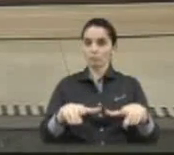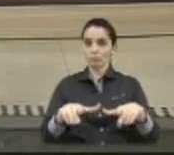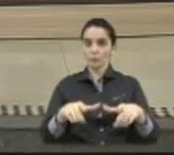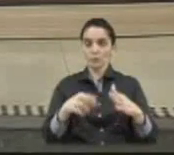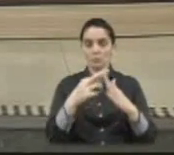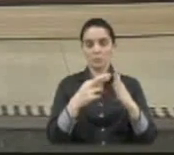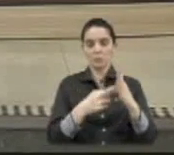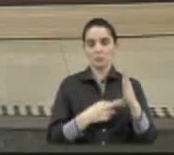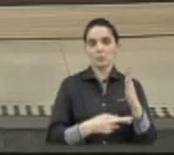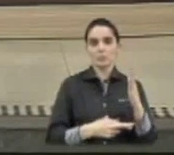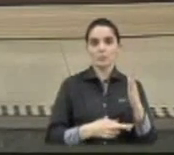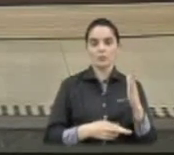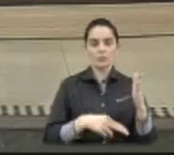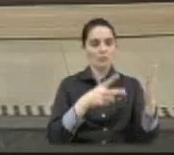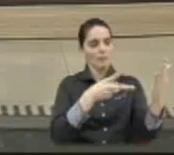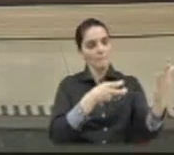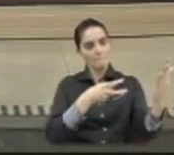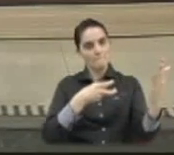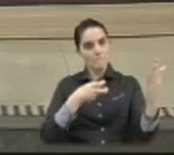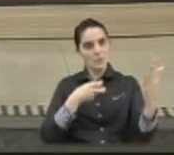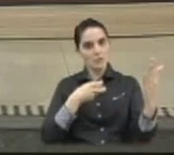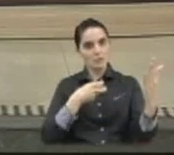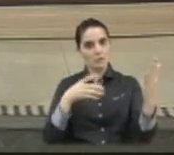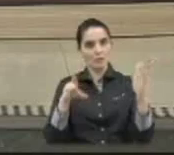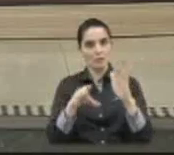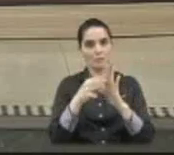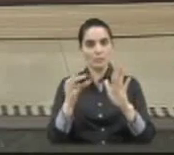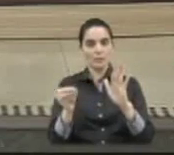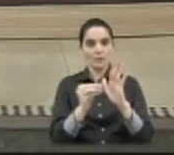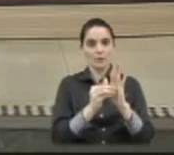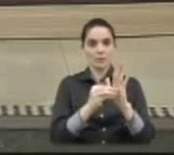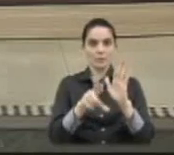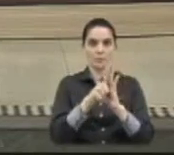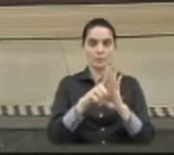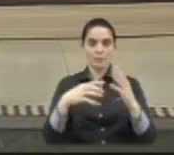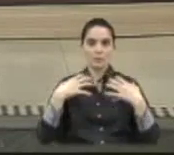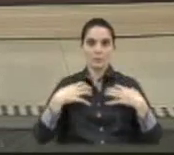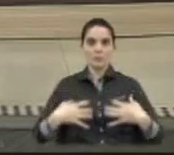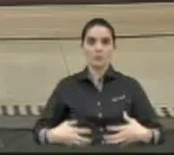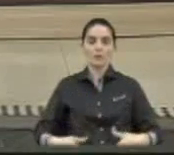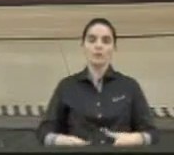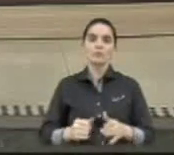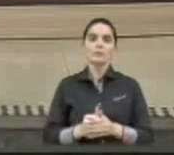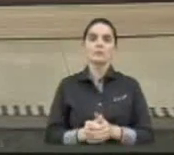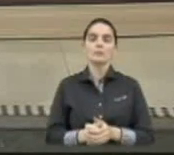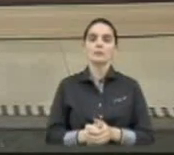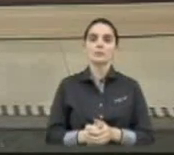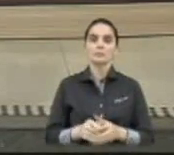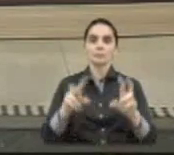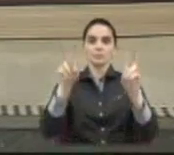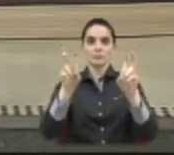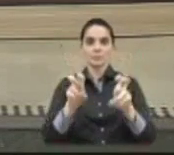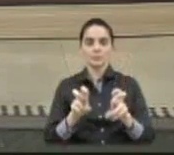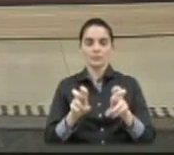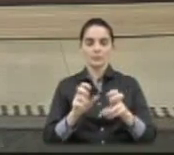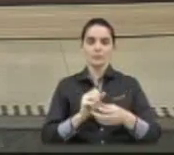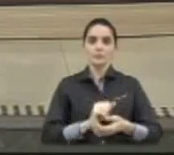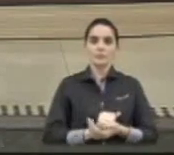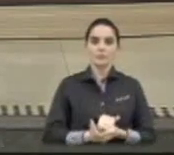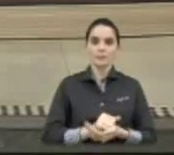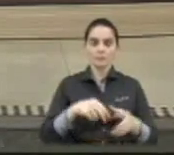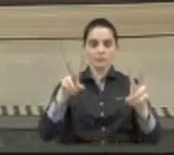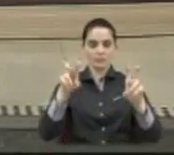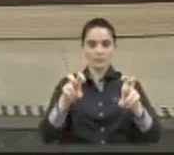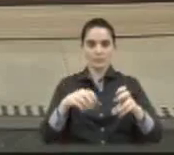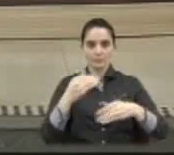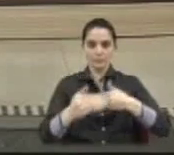regimentais, procedi o exame da proposta à emenda à Lei Orgânica em epígrafe e salvo o melhor juízo, a